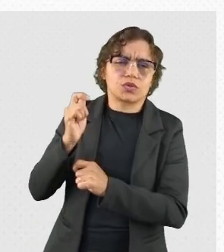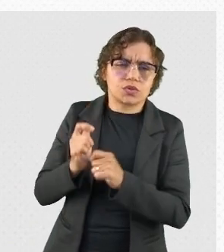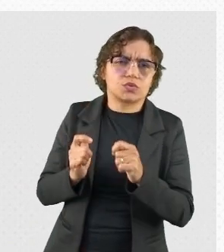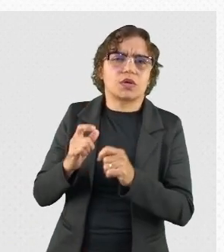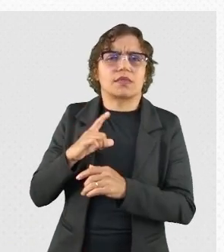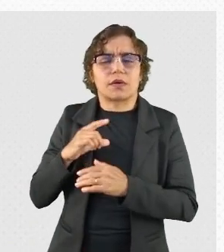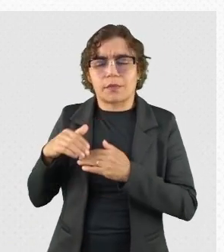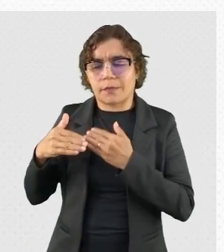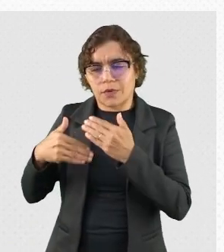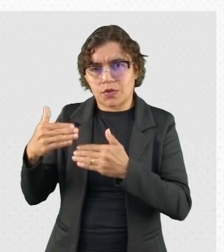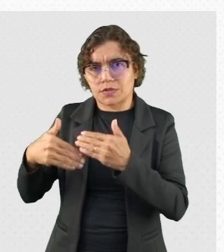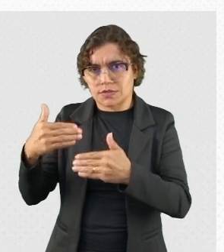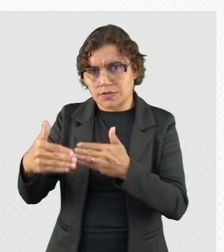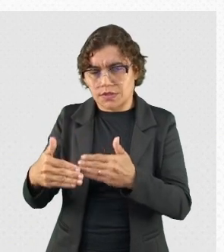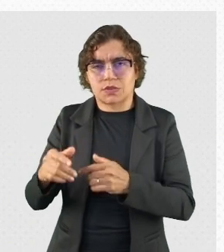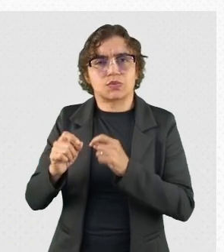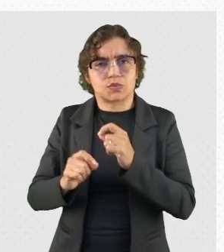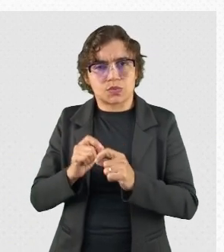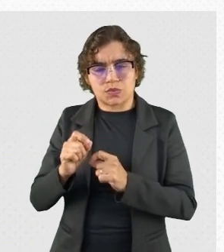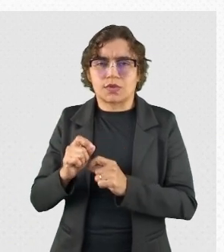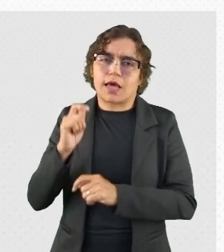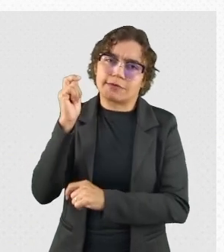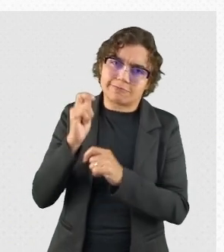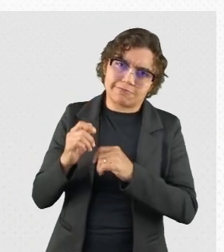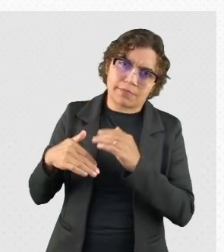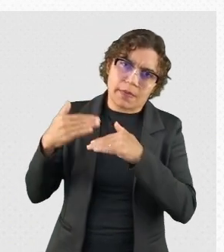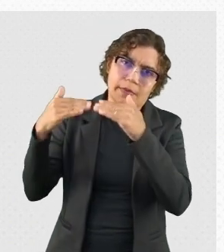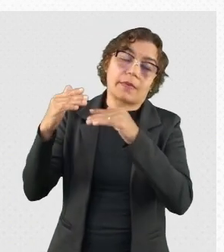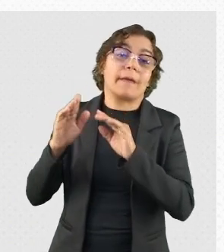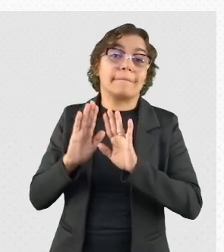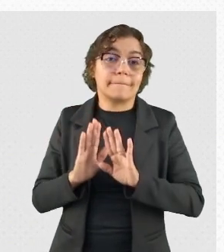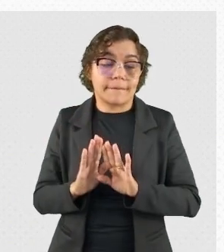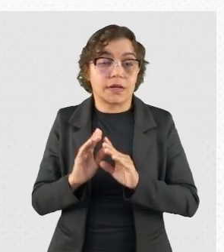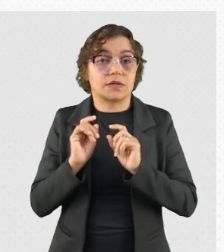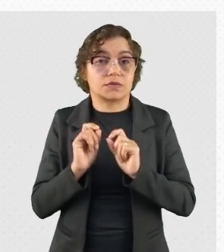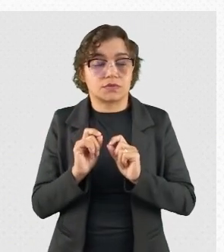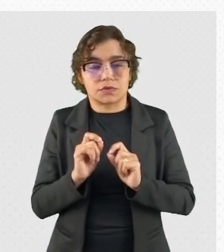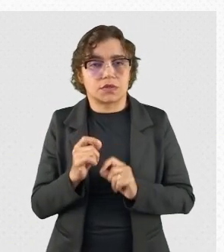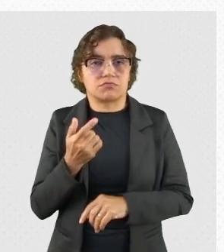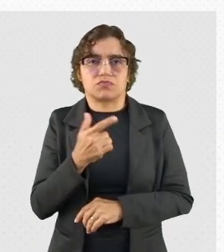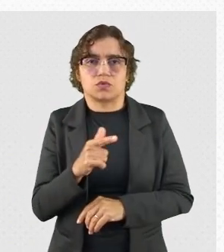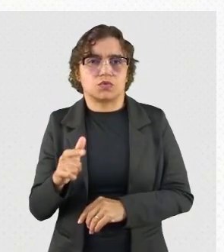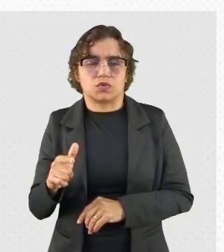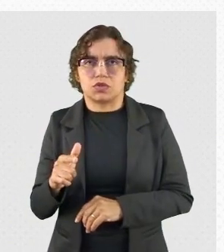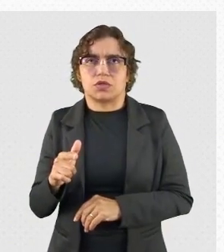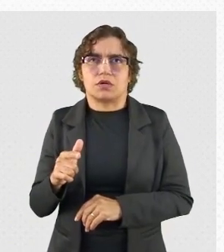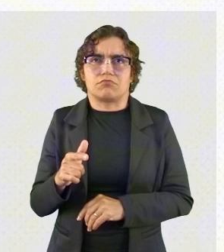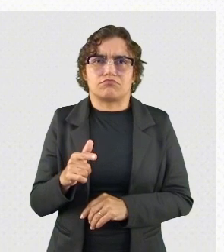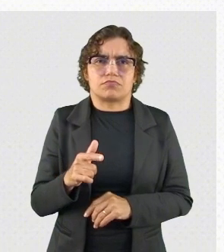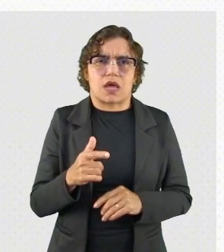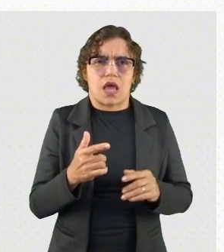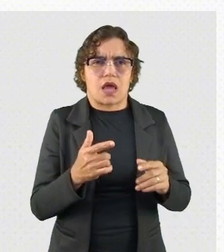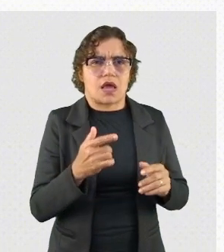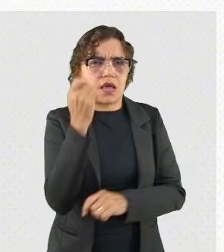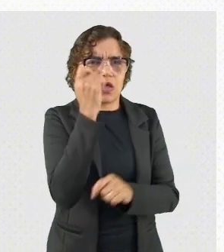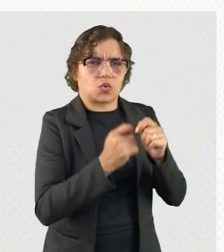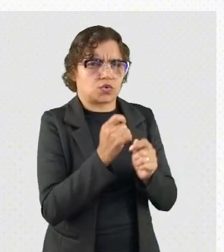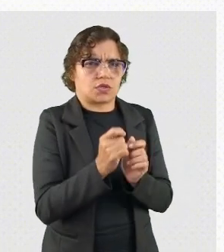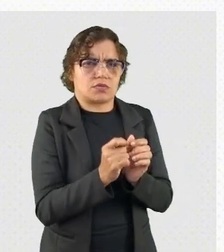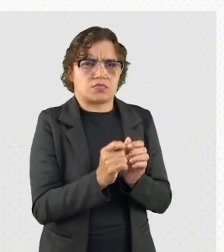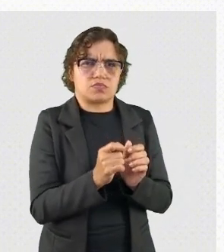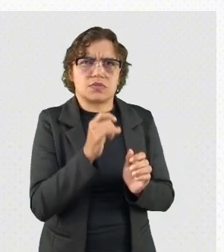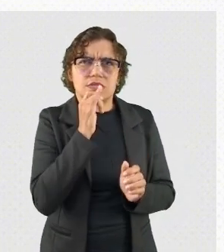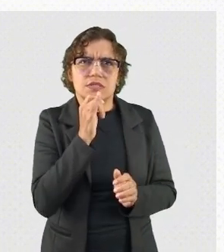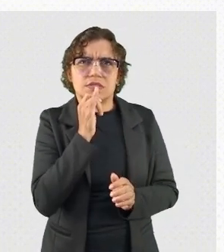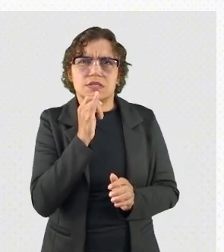de um processo maior de industrialização, mas você não tinham, claro, grandes indústrias como outras grandes potências